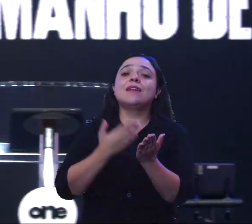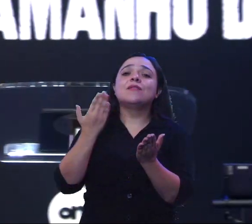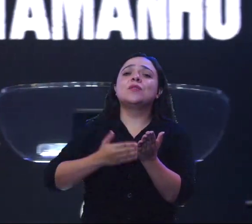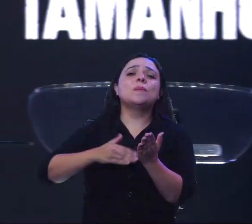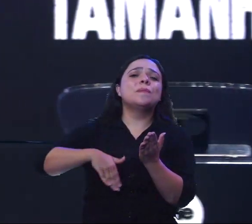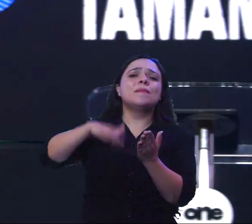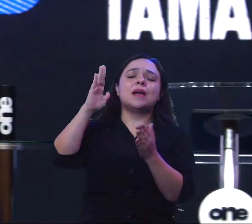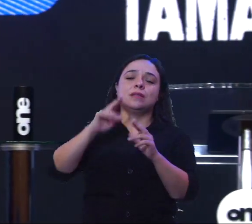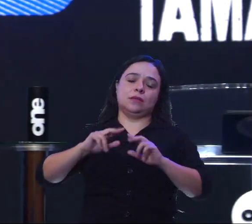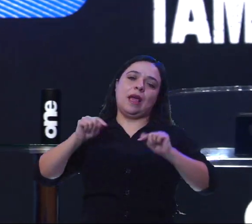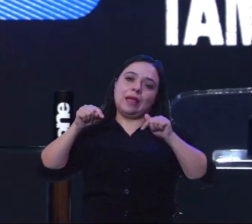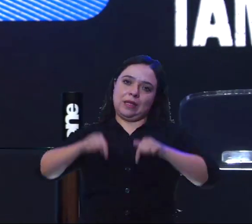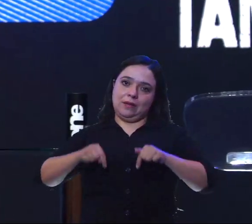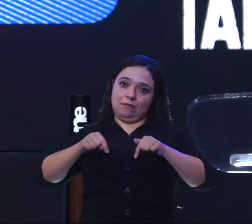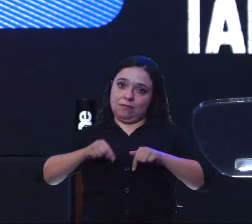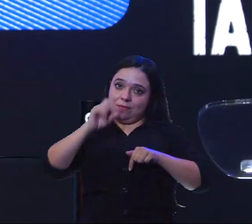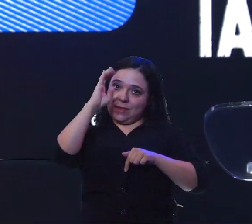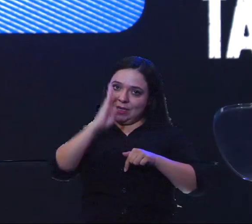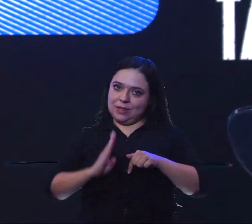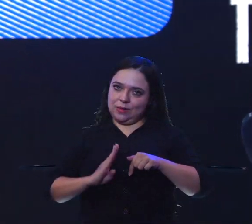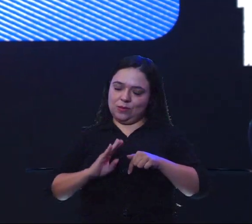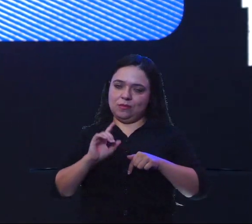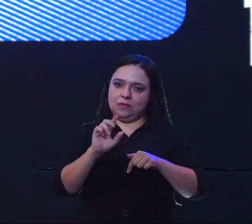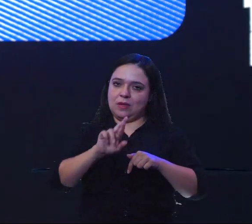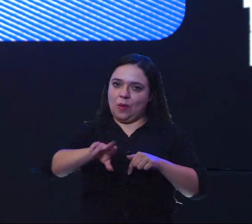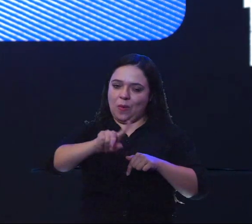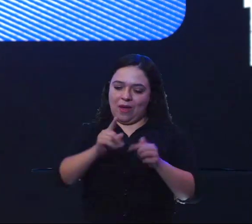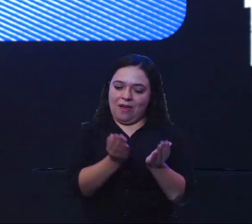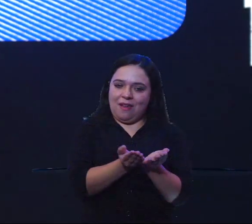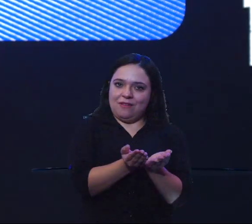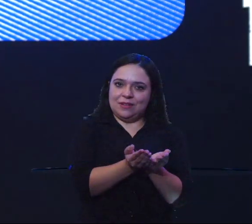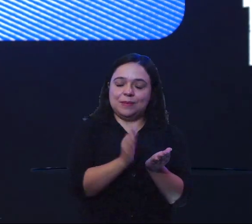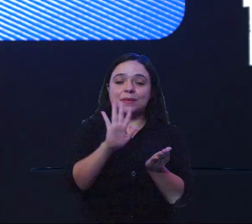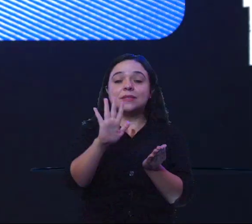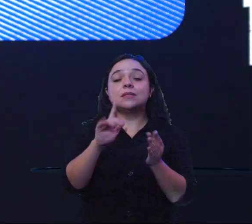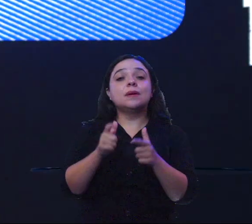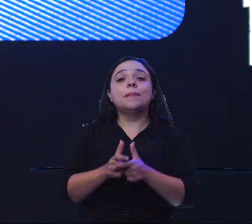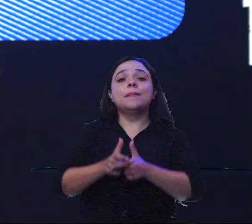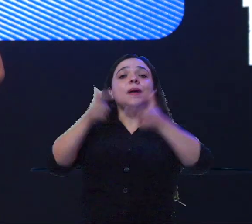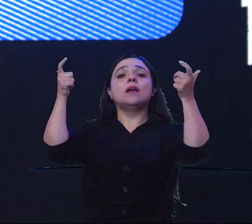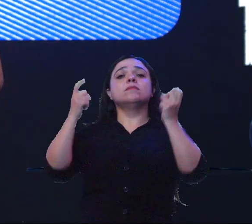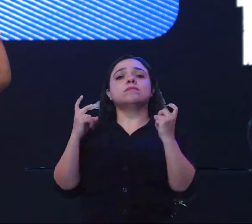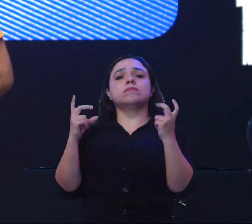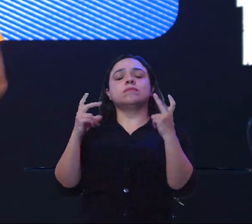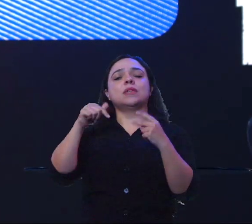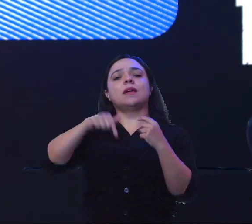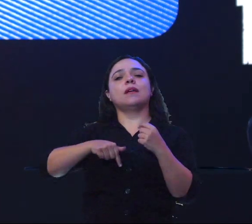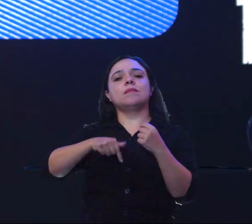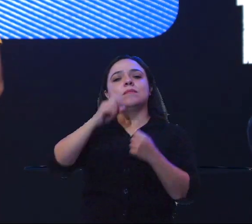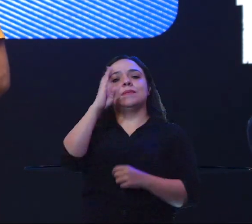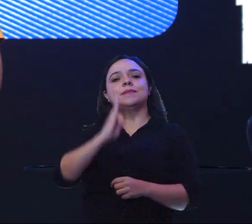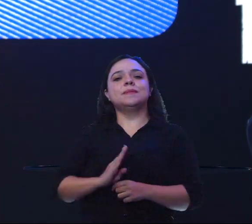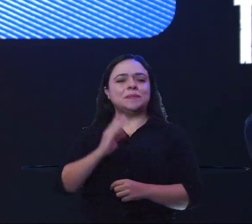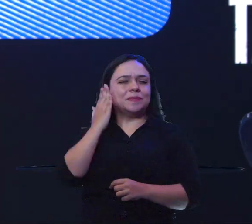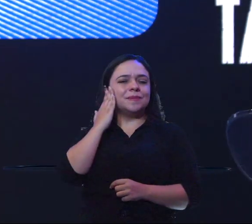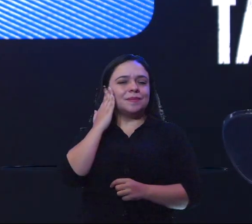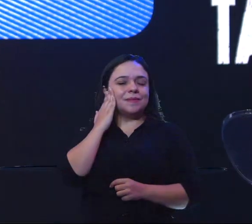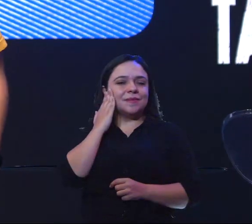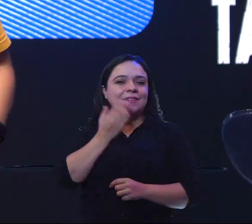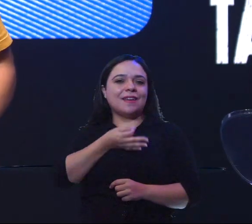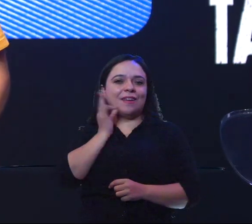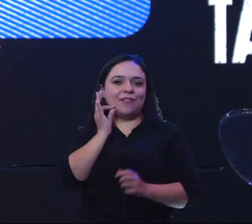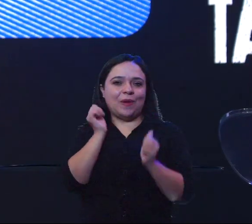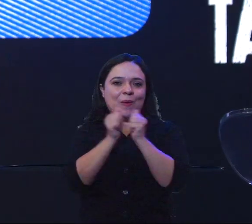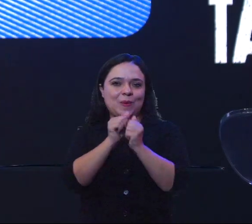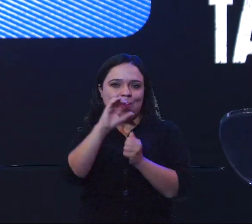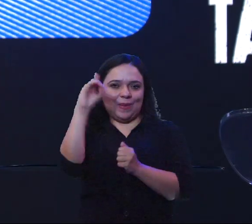vendido brasileiro, não evangélico, né? Só evangélico, brasileiro, o livro mais vendido em 2023 no Brasil? Sabe? Café com Deus